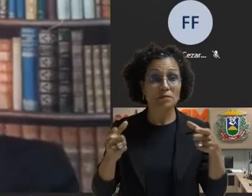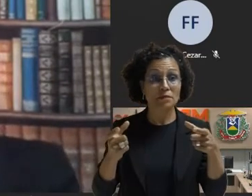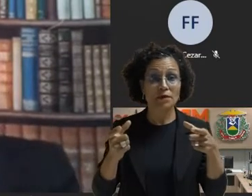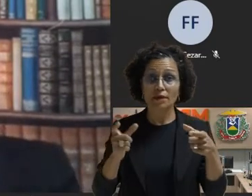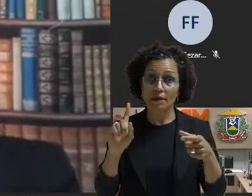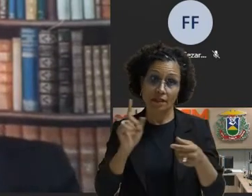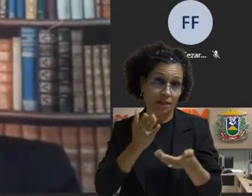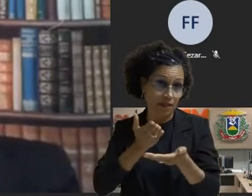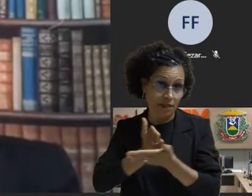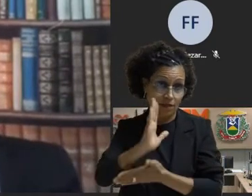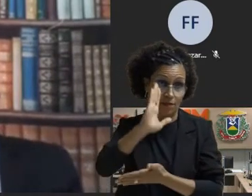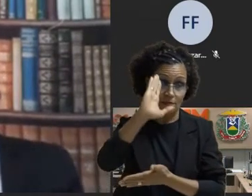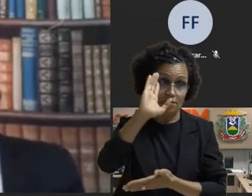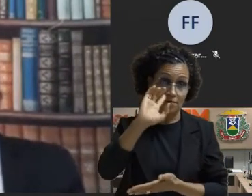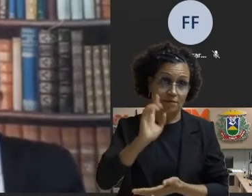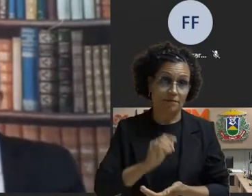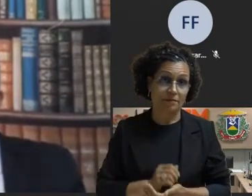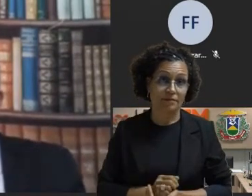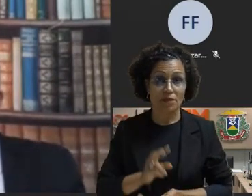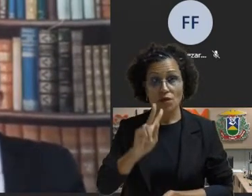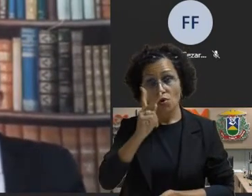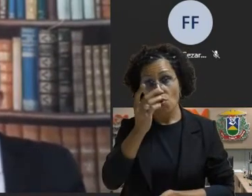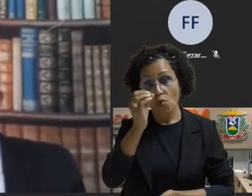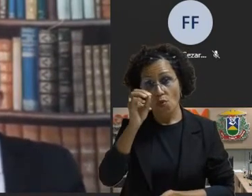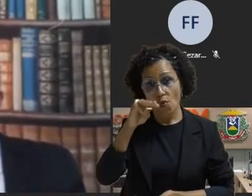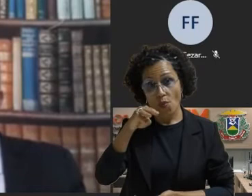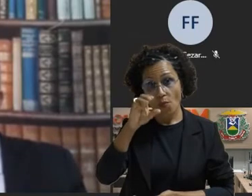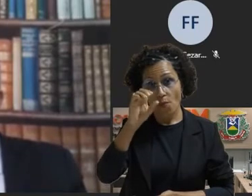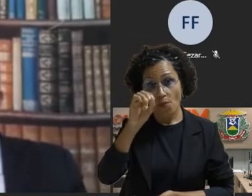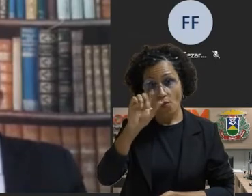homologaram o arquivamento. E para